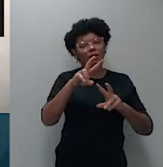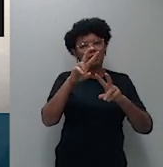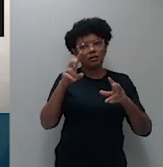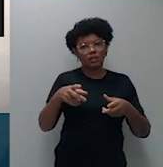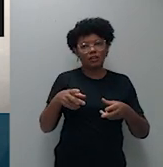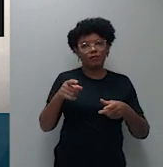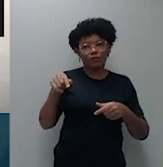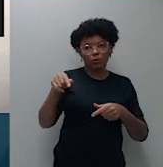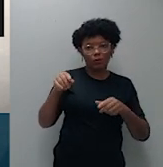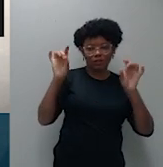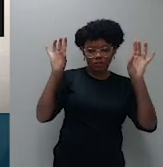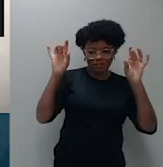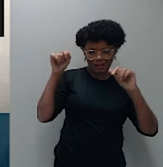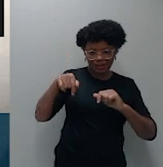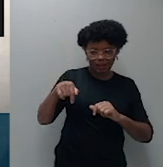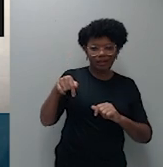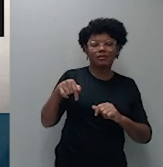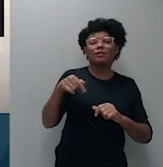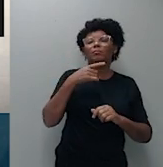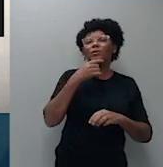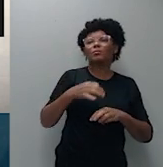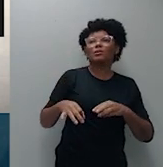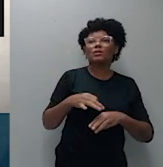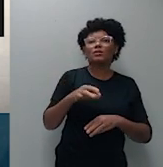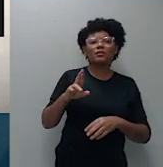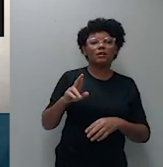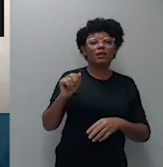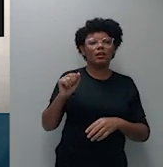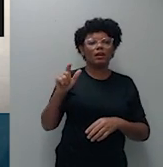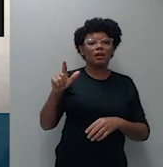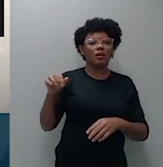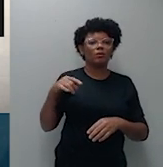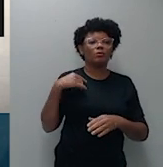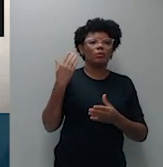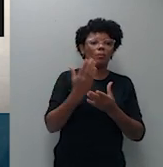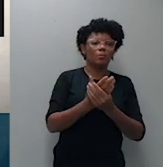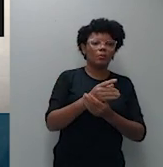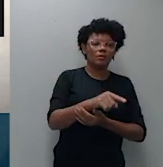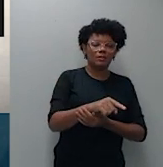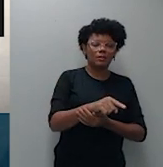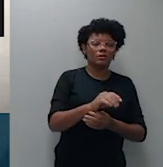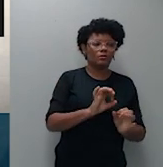a questão destacada pelo eminente Ministro Araújo em viabilizar a